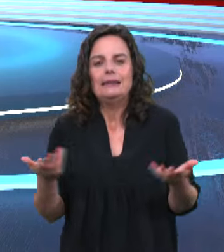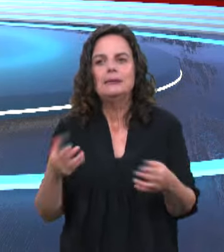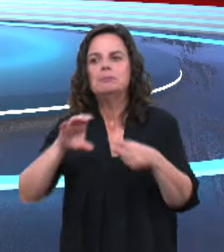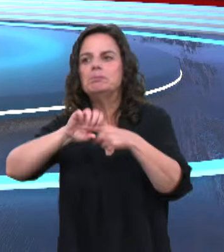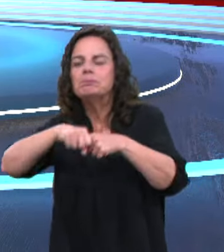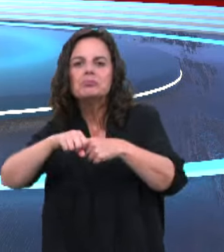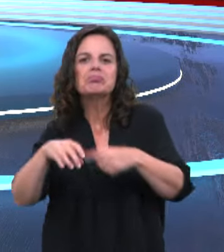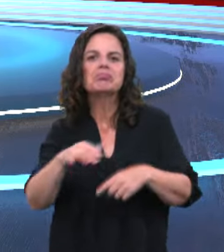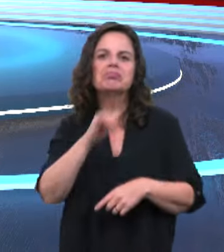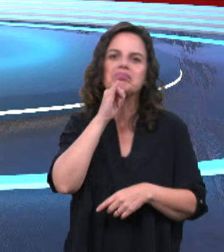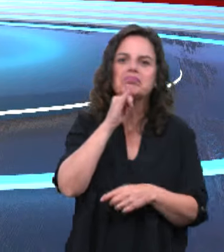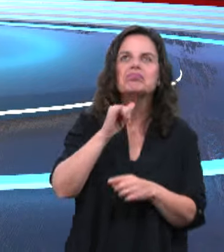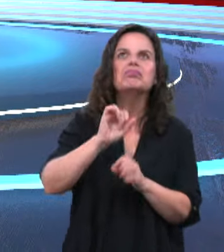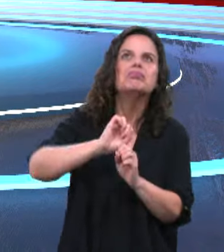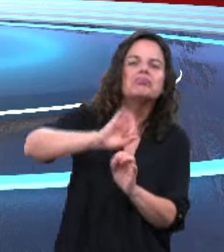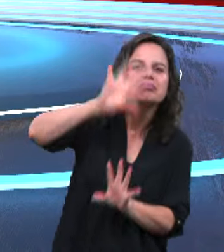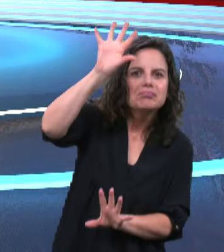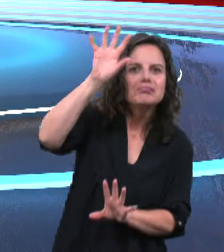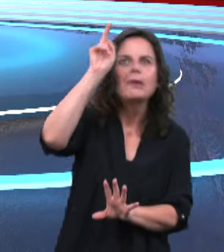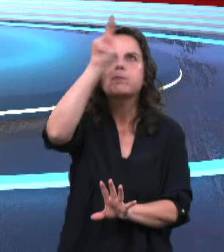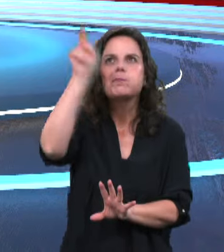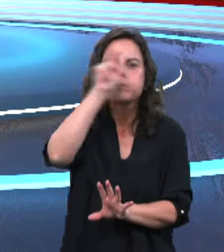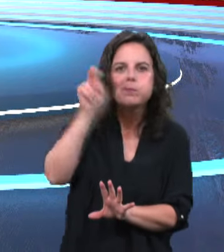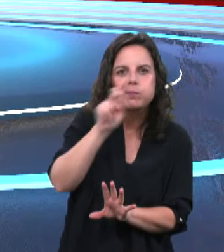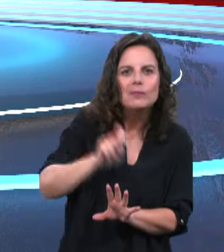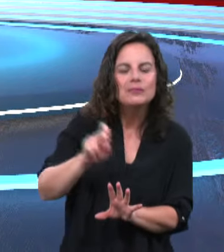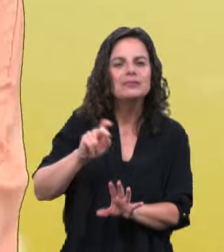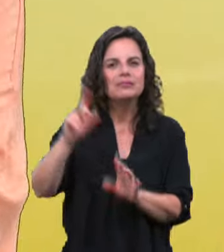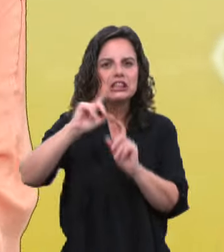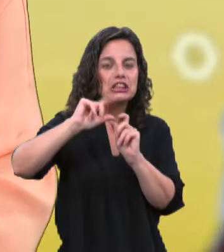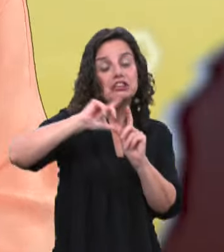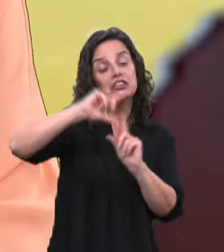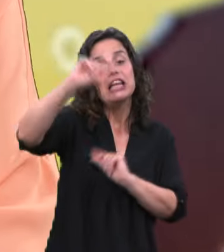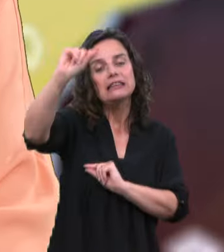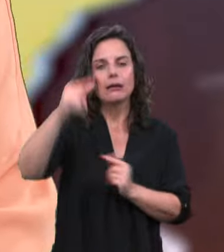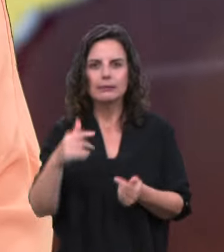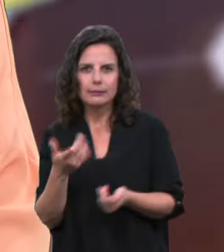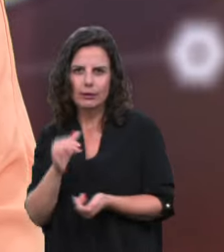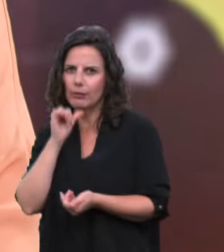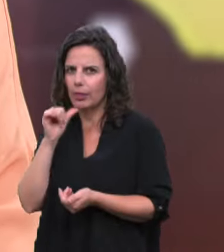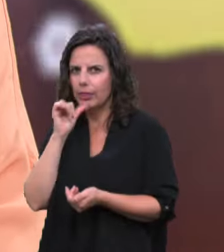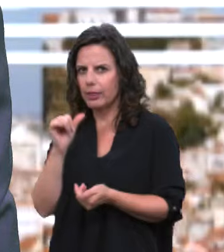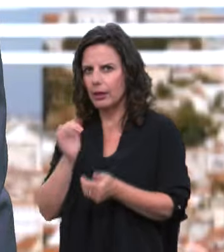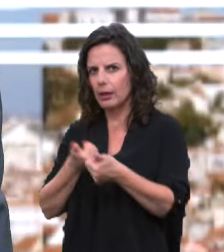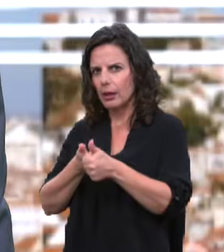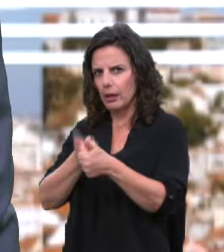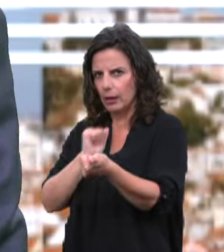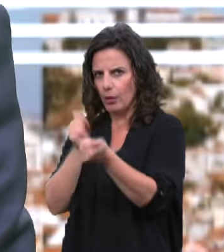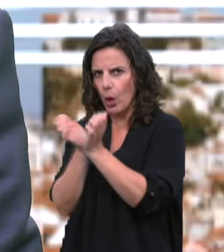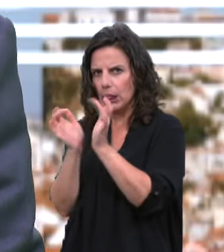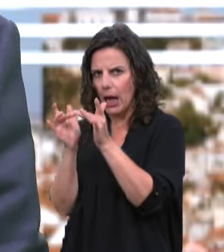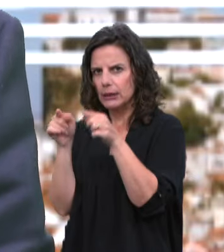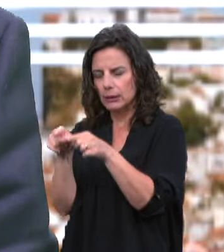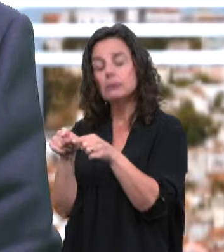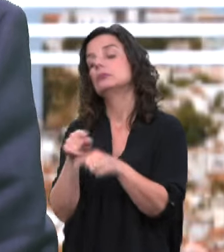no Minho, no Algarve, distribuídos por capitação e distância. E, portanto, ela faz-se sempre através do online. E